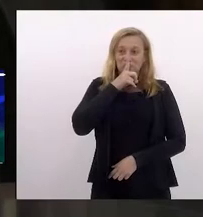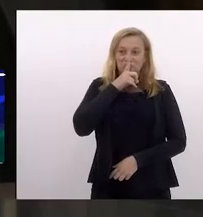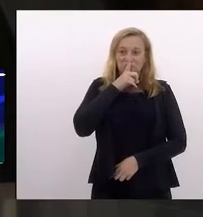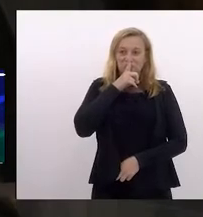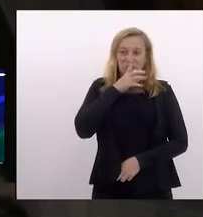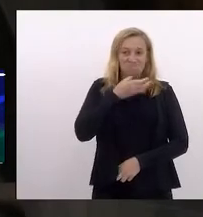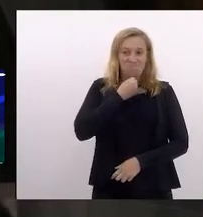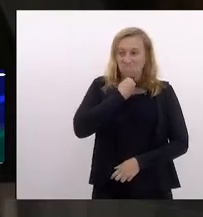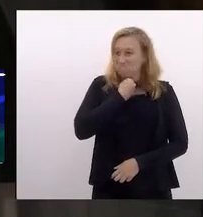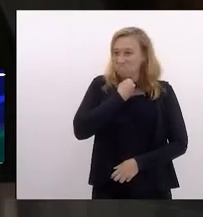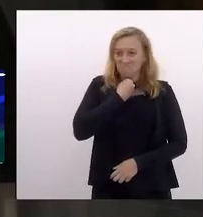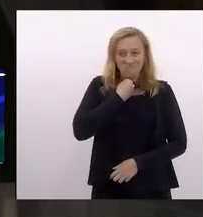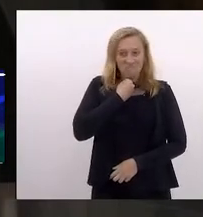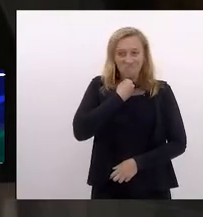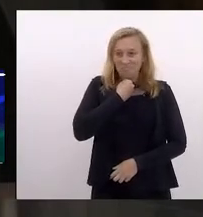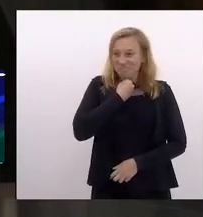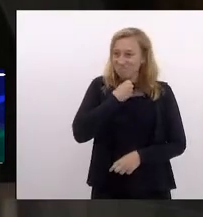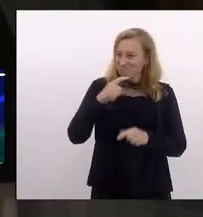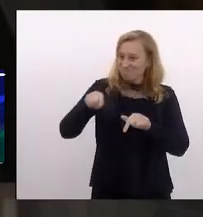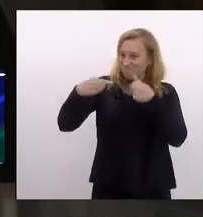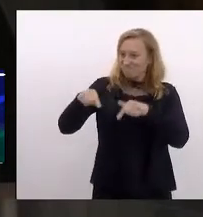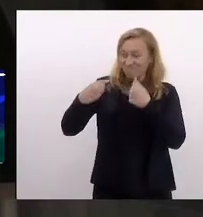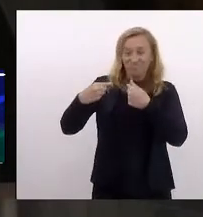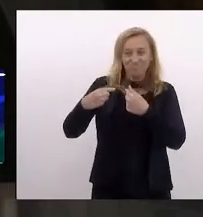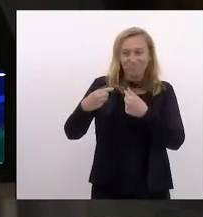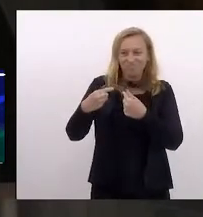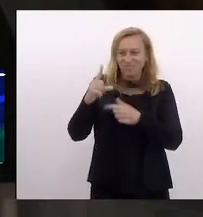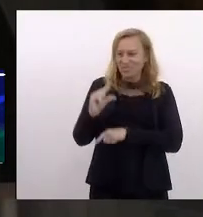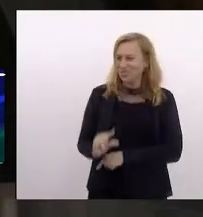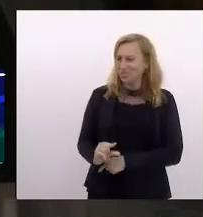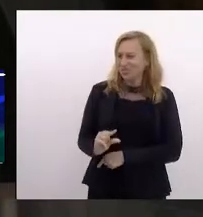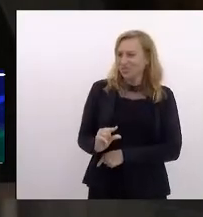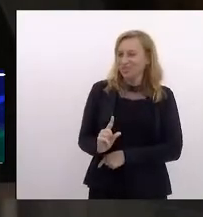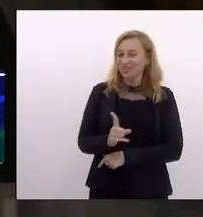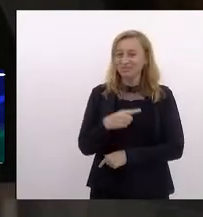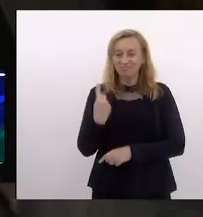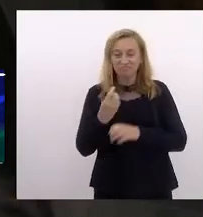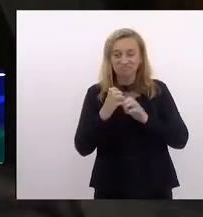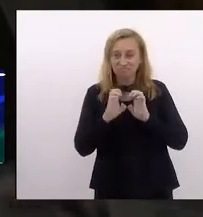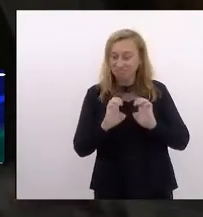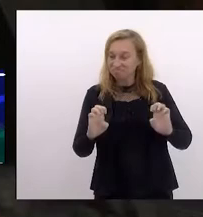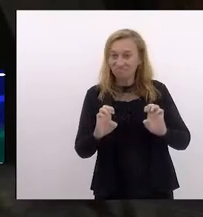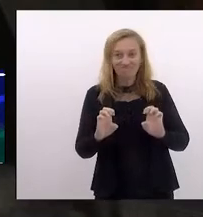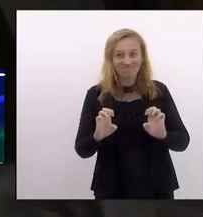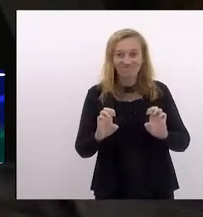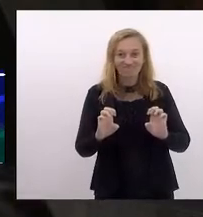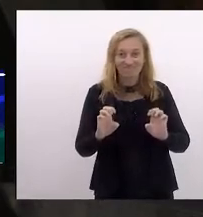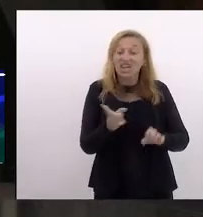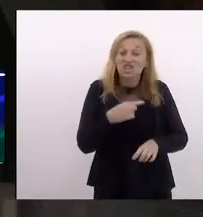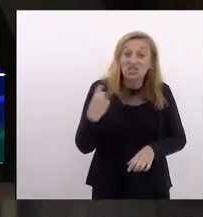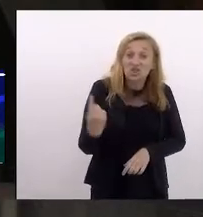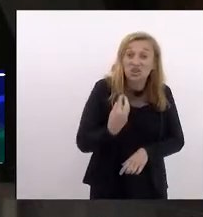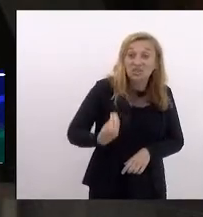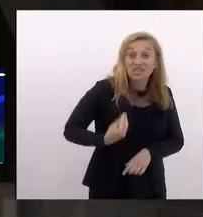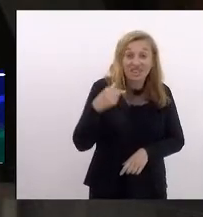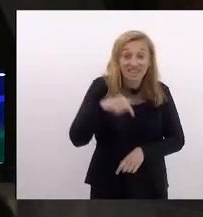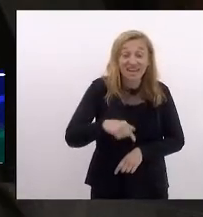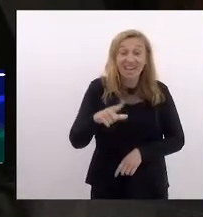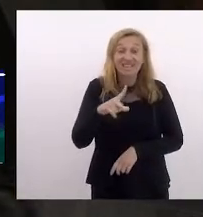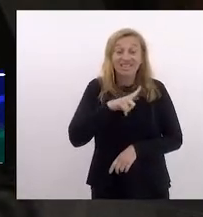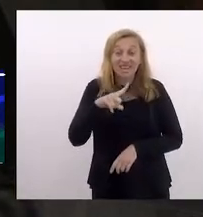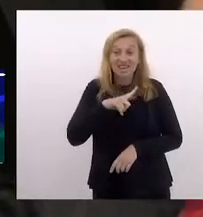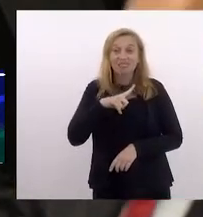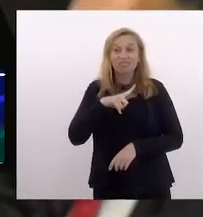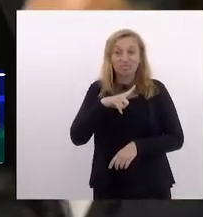calar em cima de uma perseguição tão baixa quanto o nosso evangelho todos nós aqui Temos